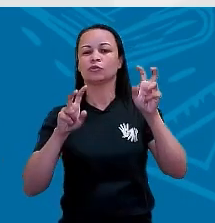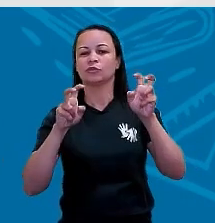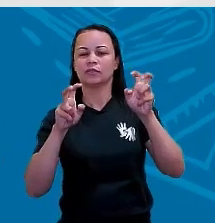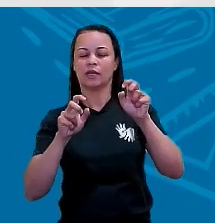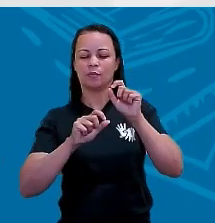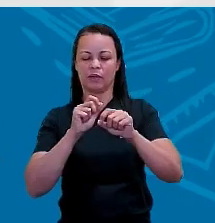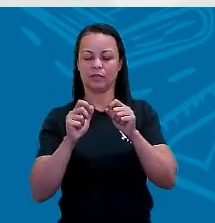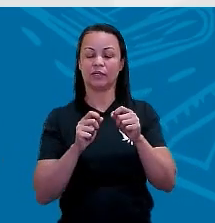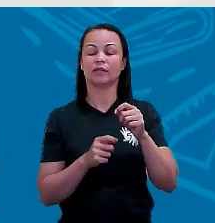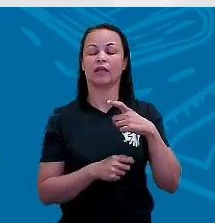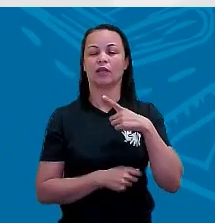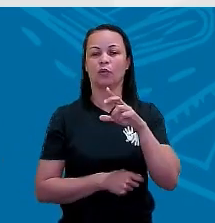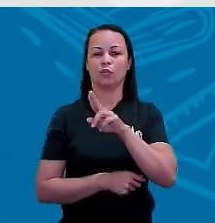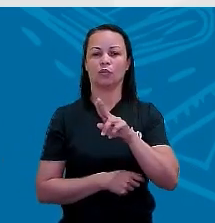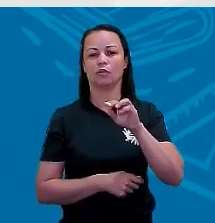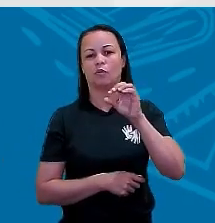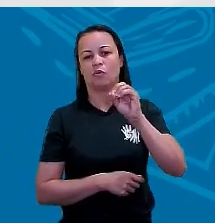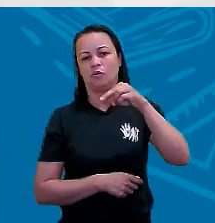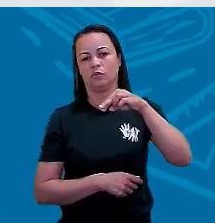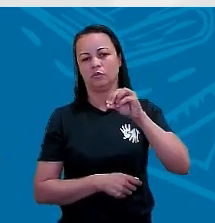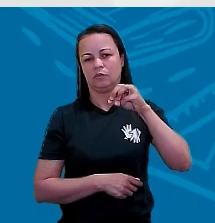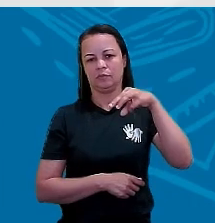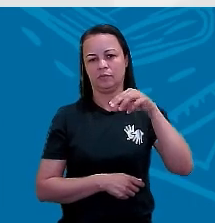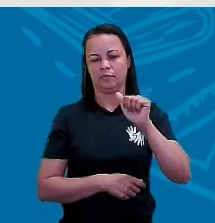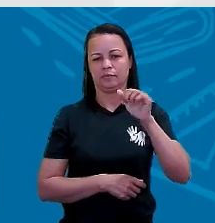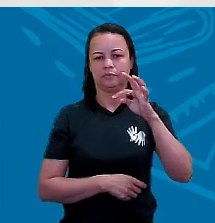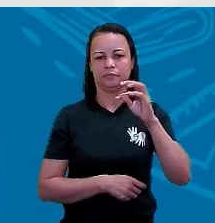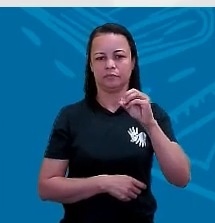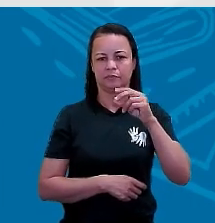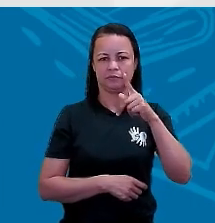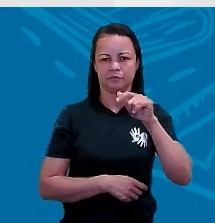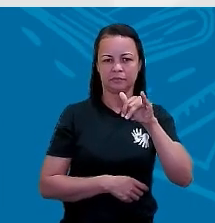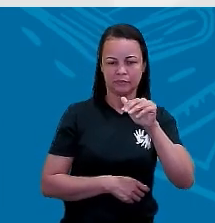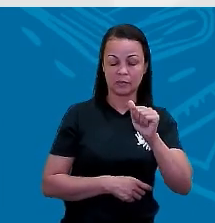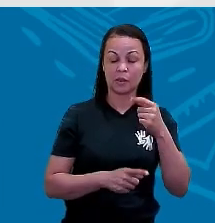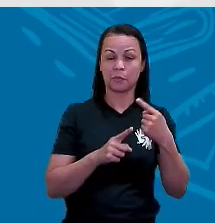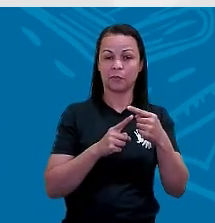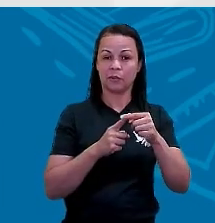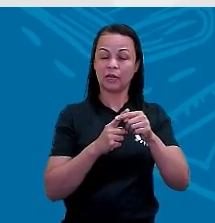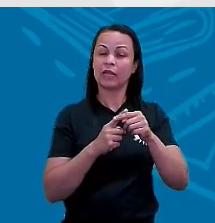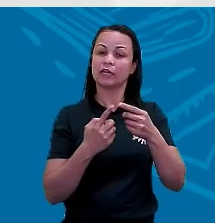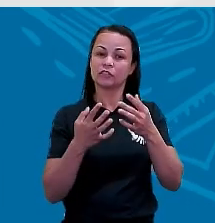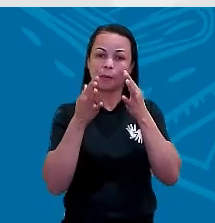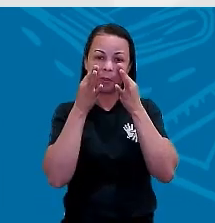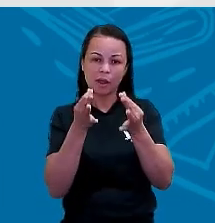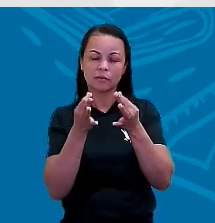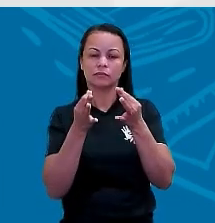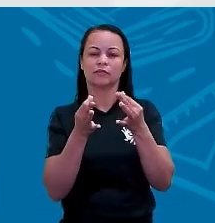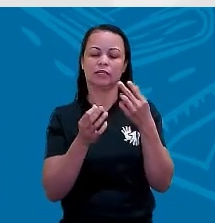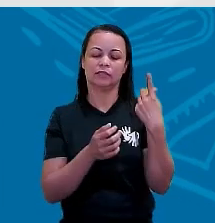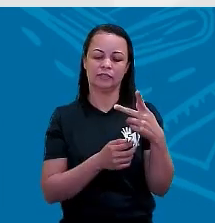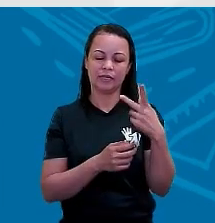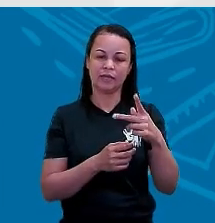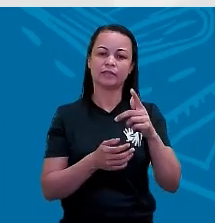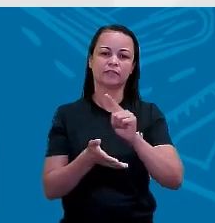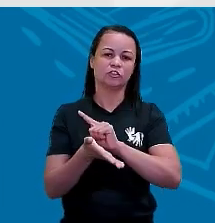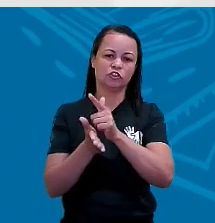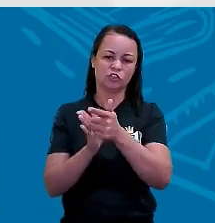de onomatopeias. Por quê? Porque está muito presente nesse